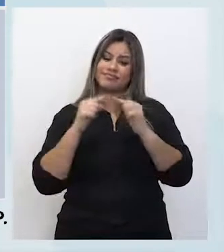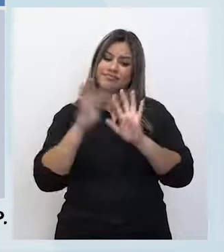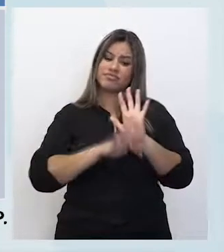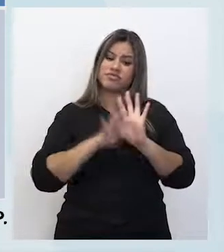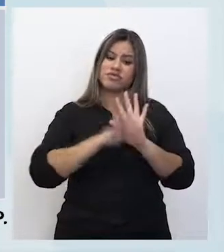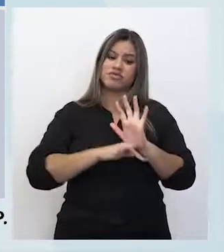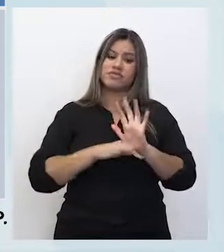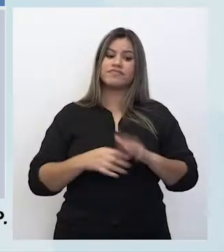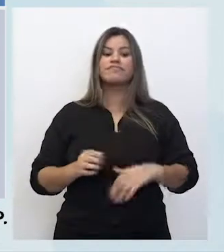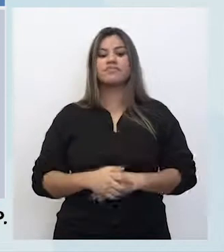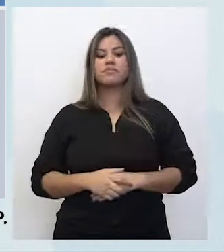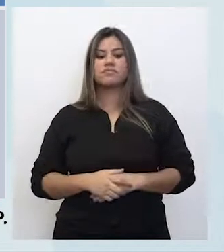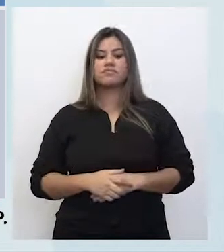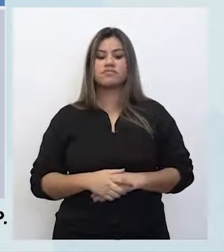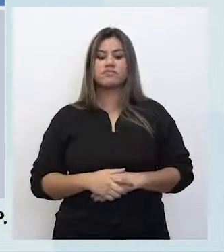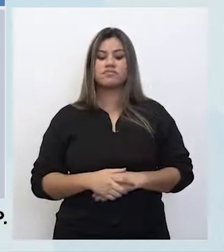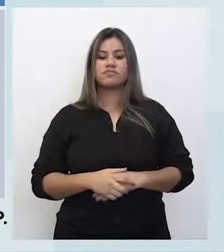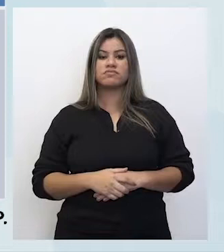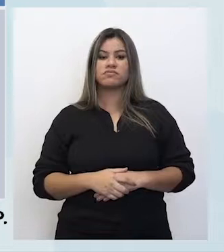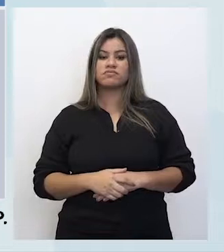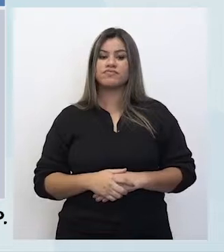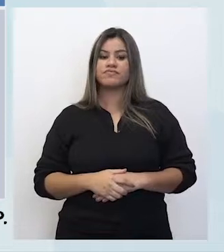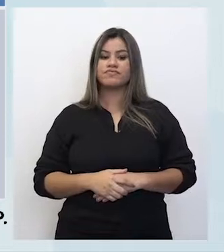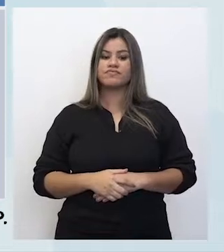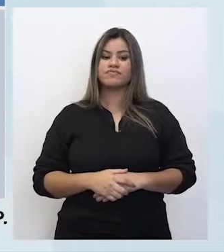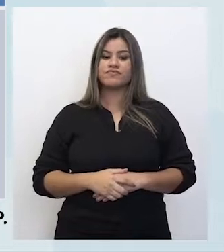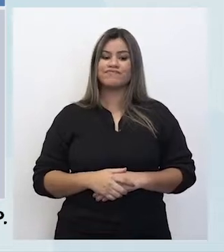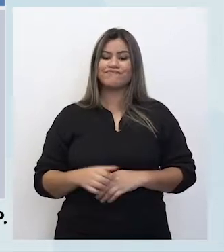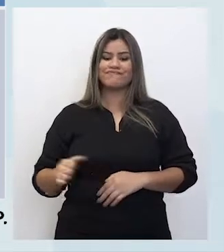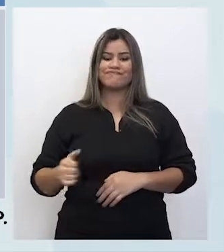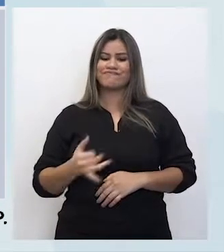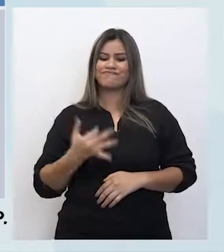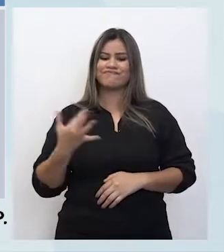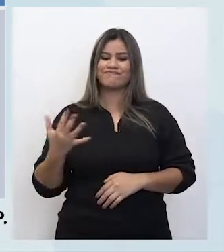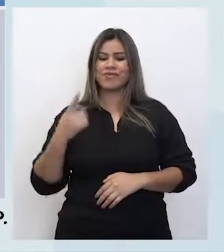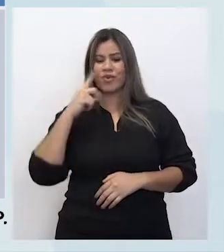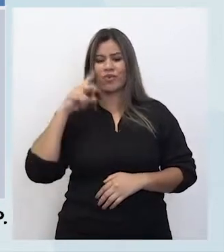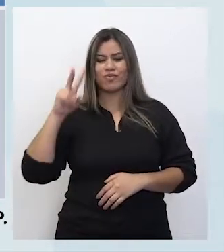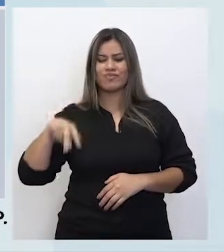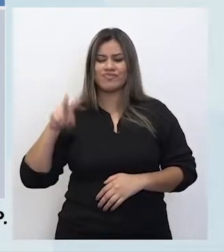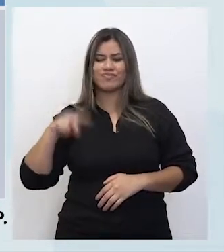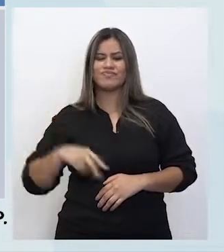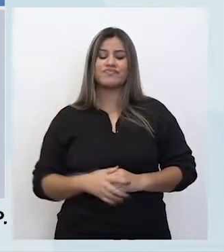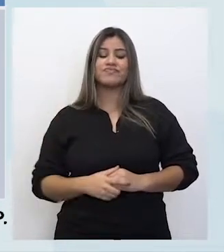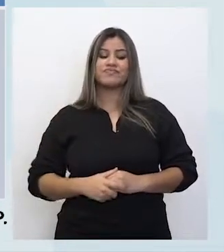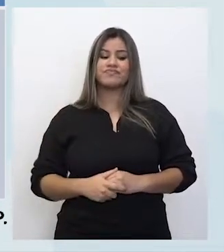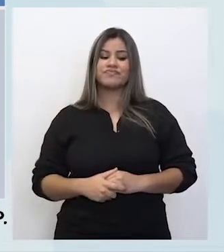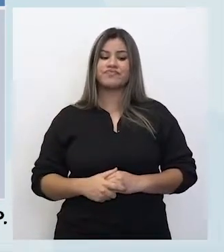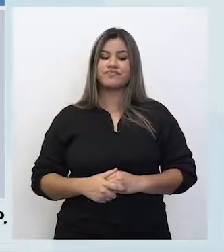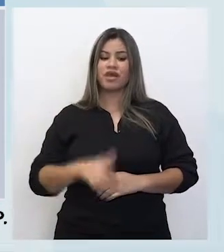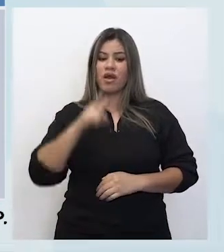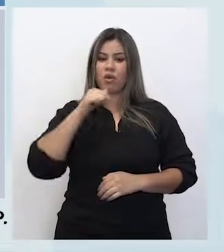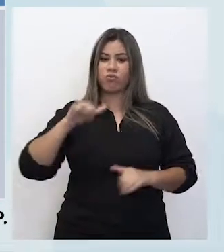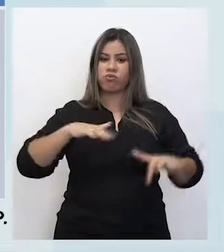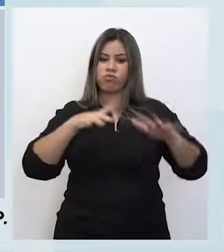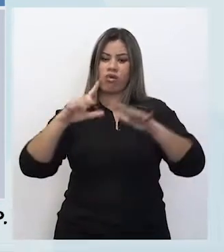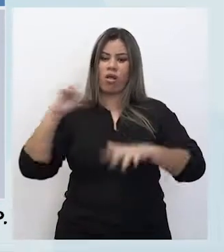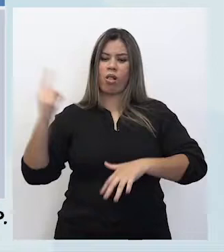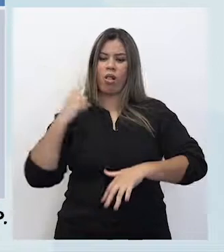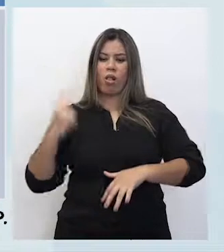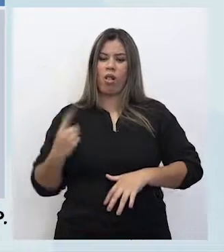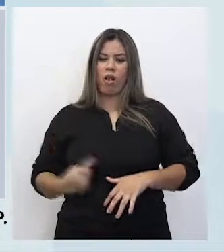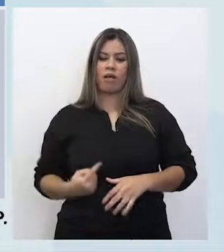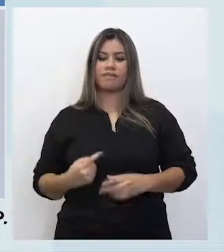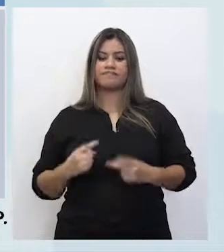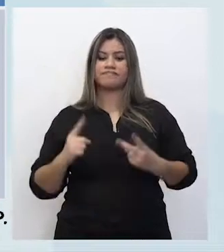texto. Ed, presta atenção. Quantas são essas consequências? Lê para mim. Enchentes e tufões.